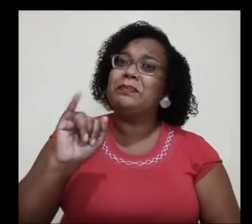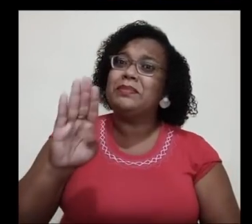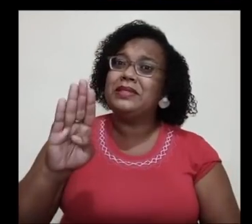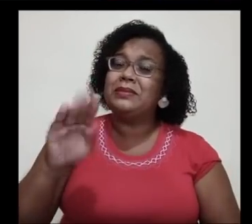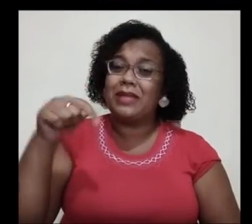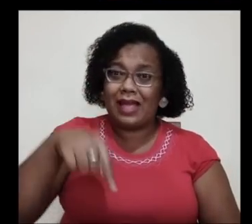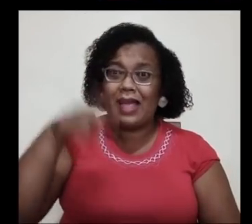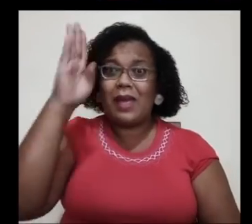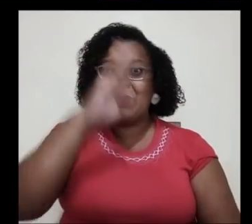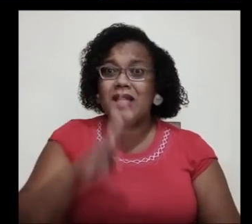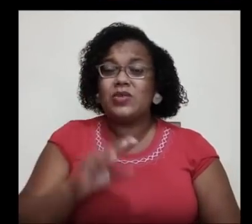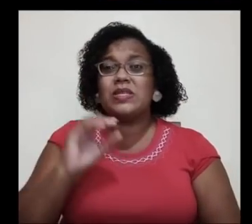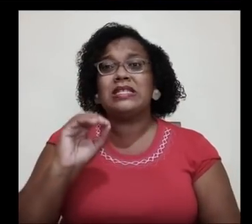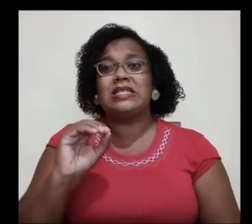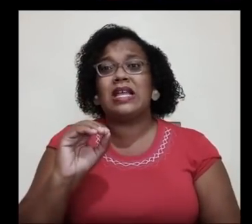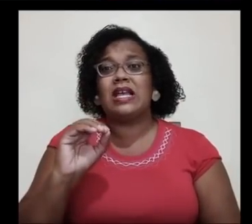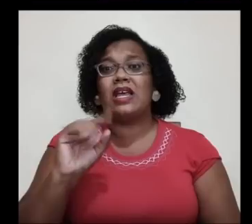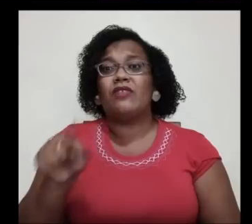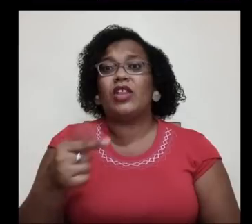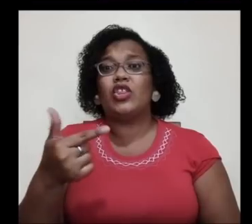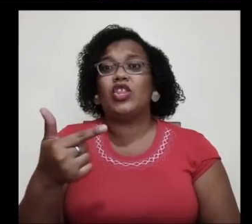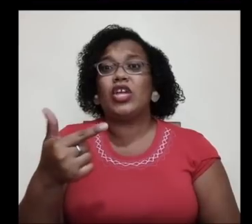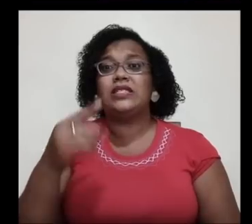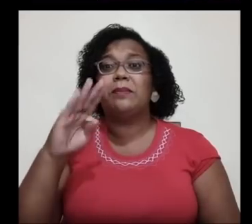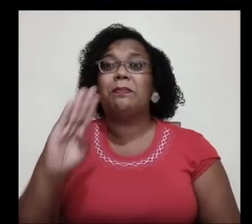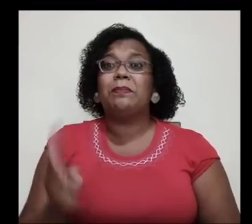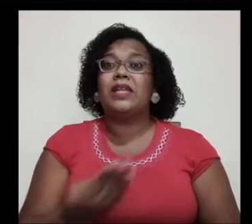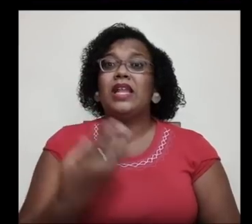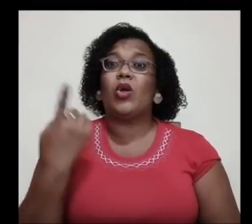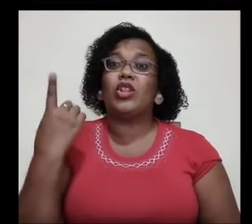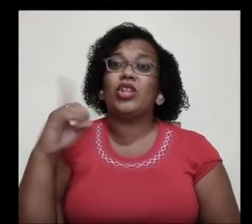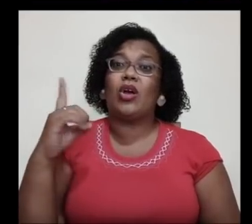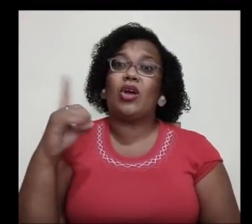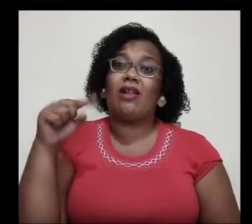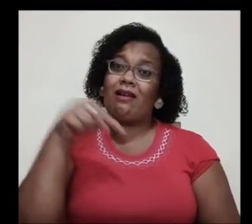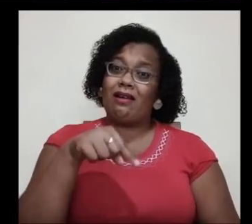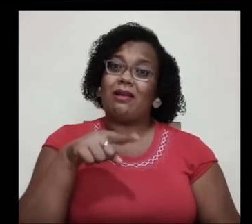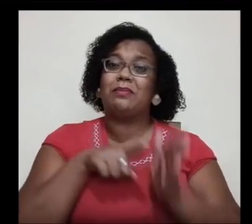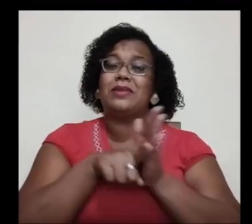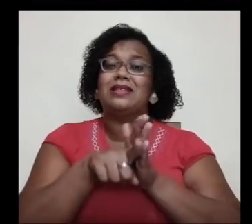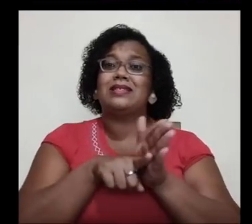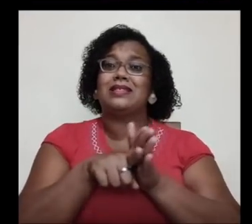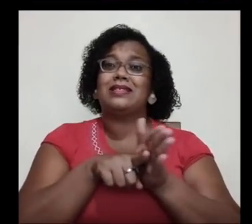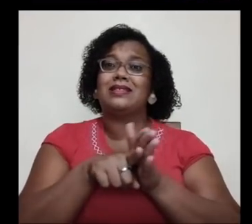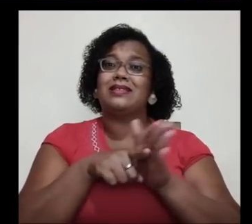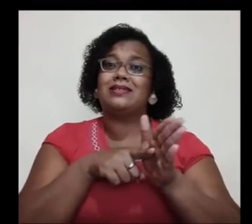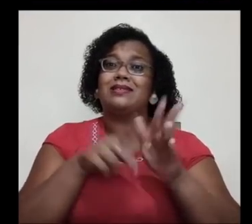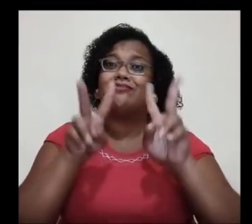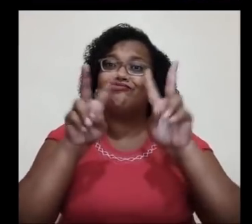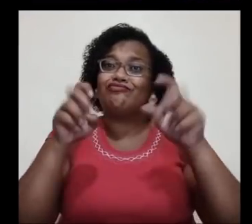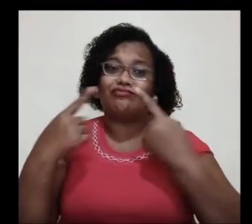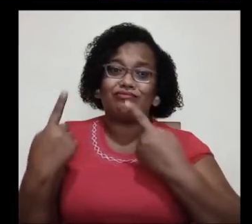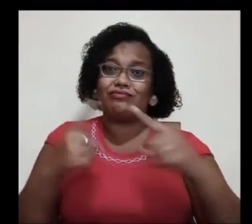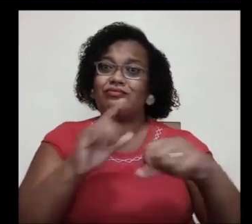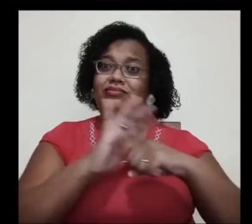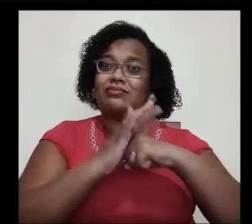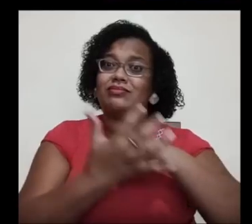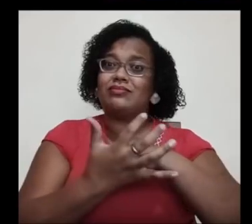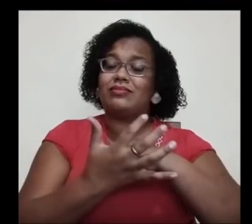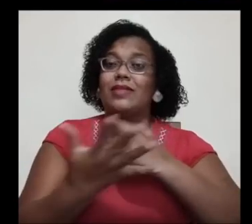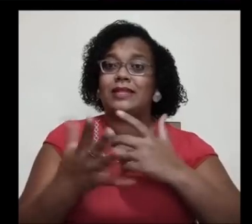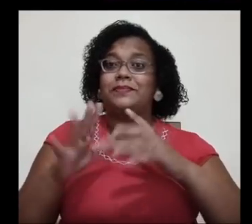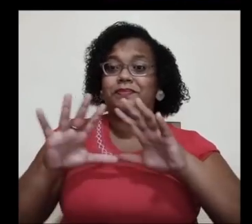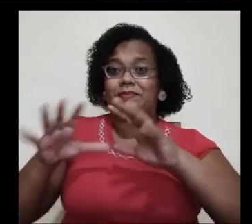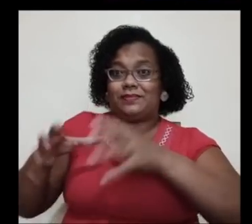está aportando na ordem de 0,2 bilhões de dólares nessa pesquisa de enfrentamento disso. A Comissão Europeia agora criou